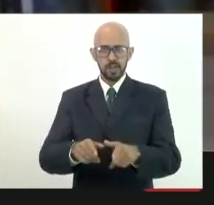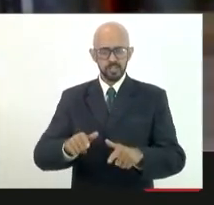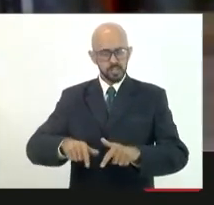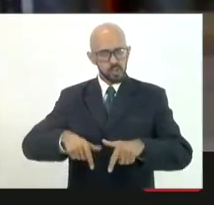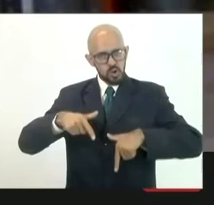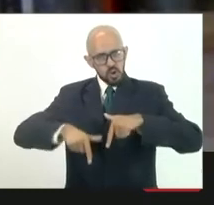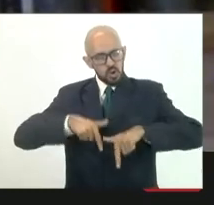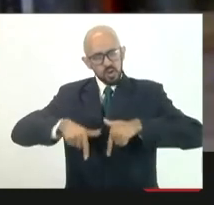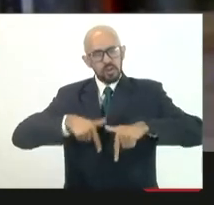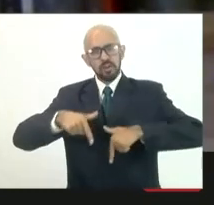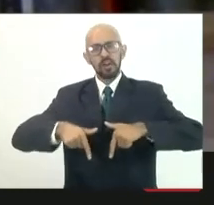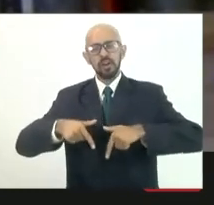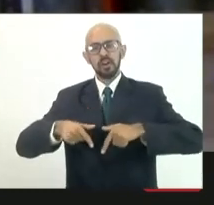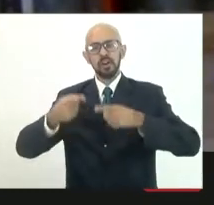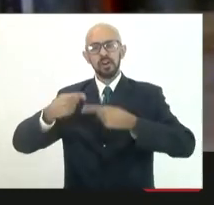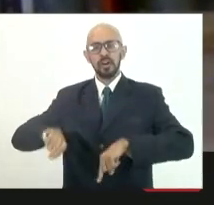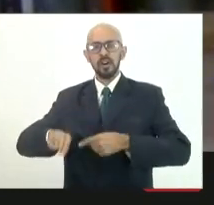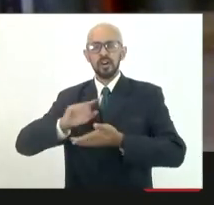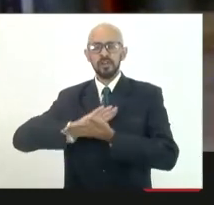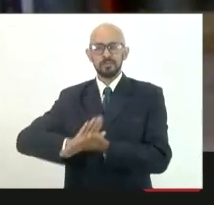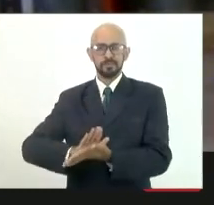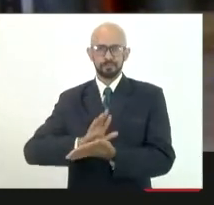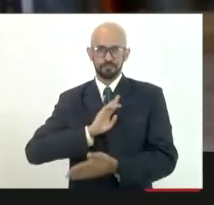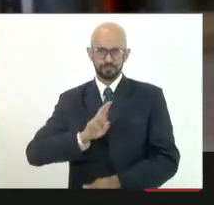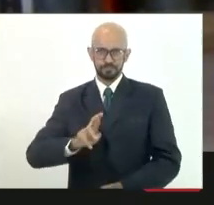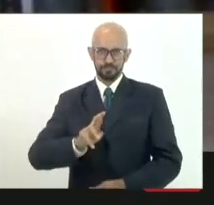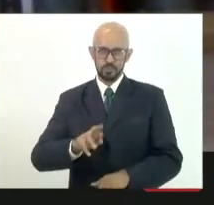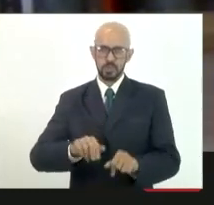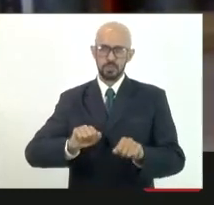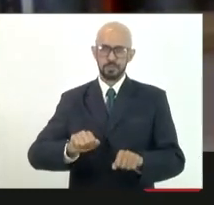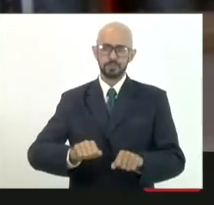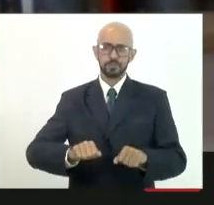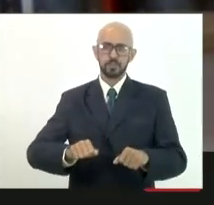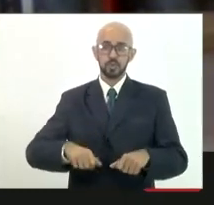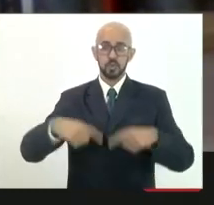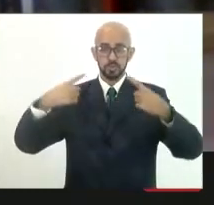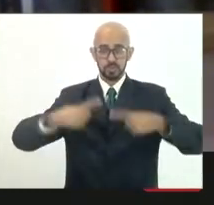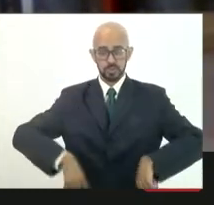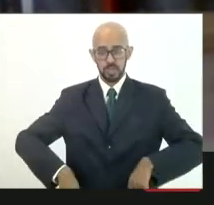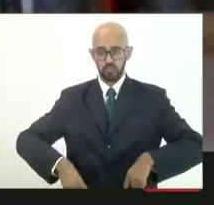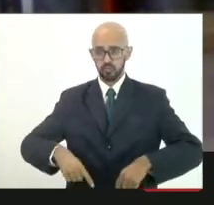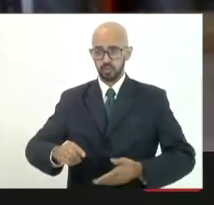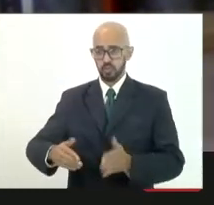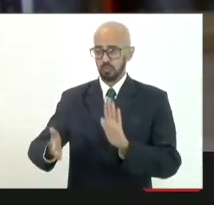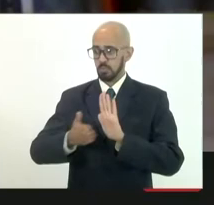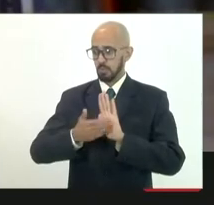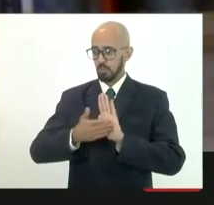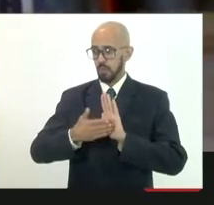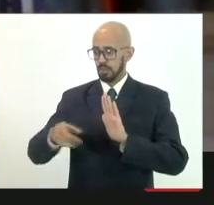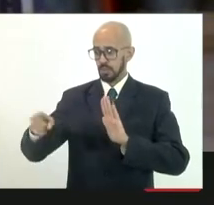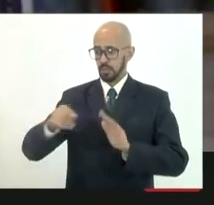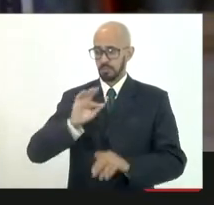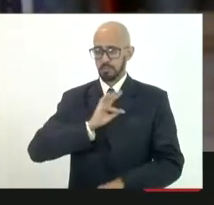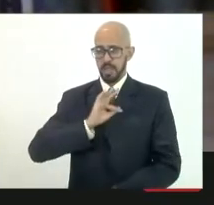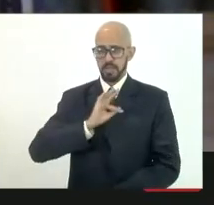a esse tema. E, atendendo a esse desafio proposto pela deputada Mata Rocha, eu vou